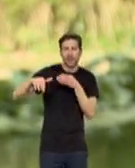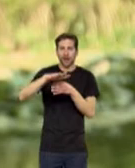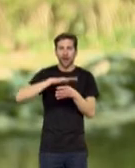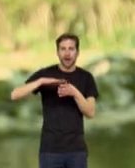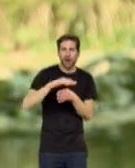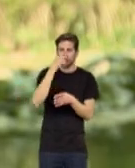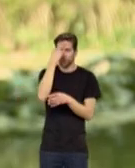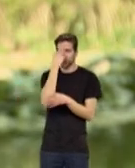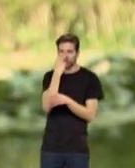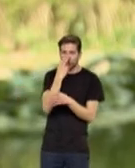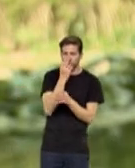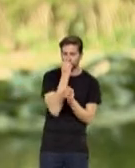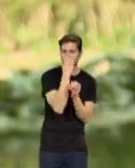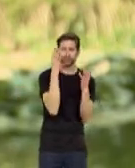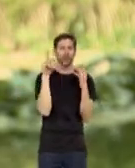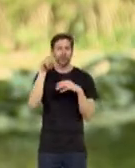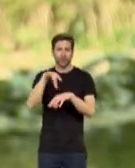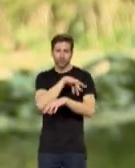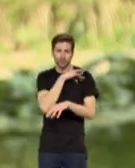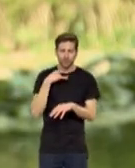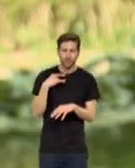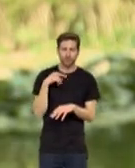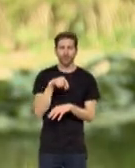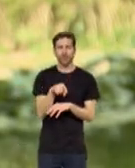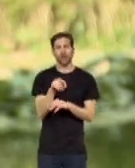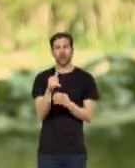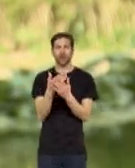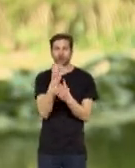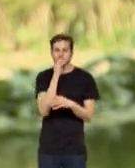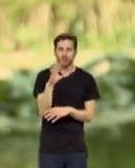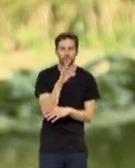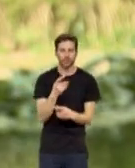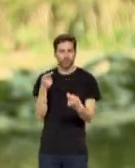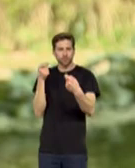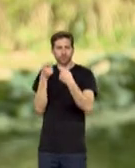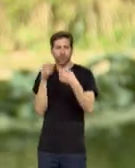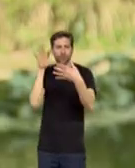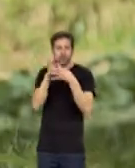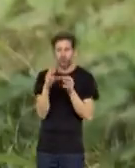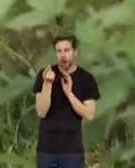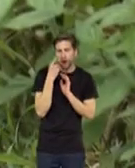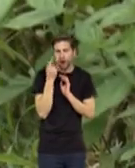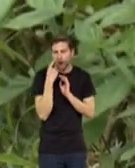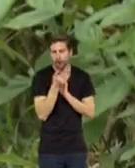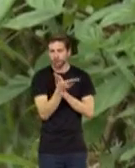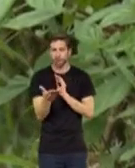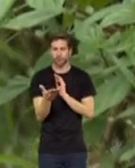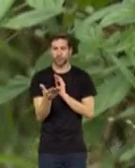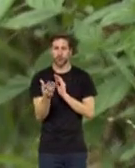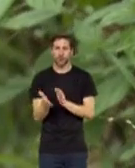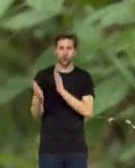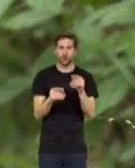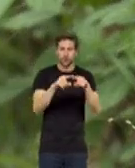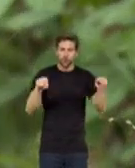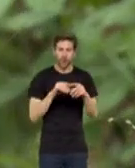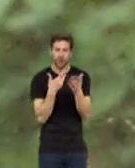as ciências na área da história natural e da medicina para a natureza e para a experimentação na natureza, mas tem também